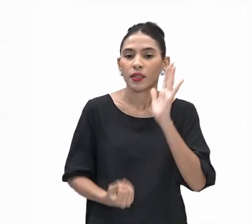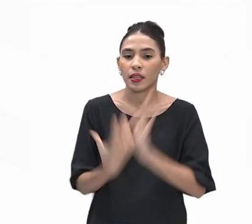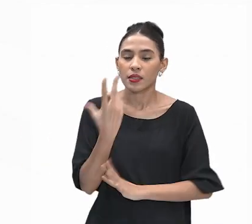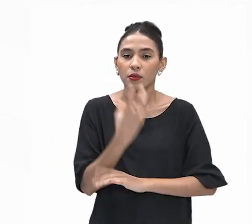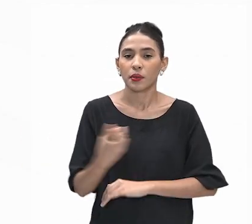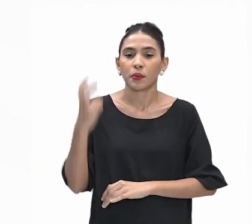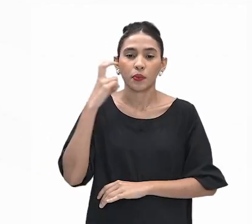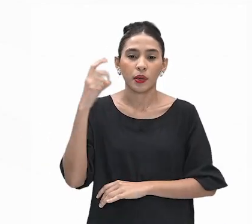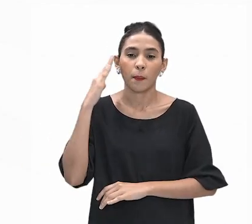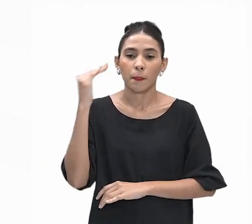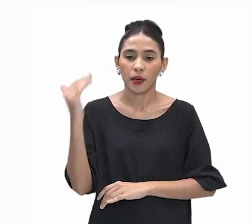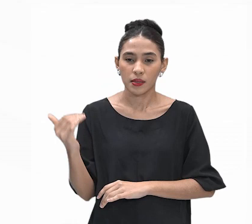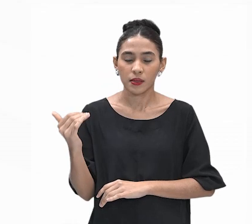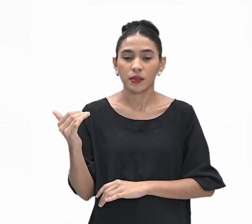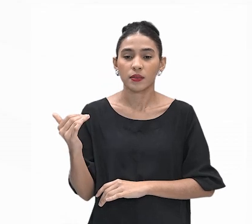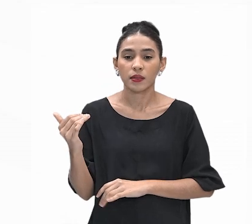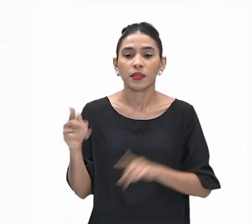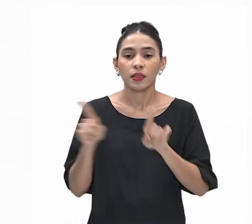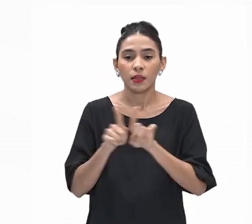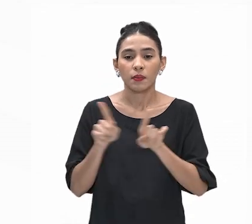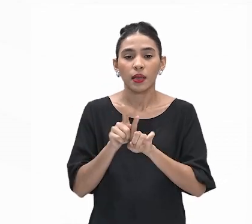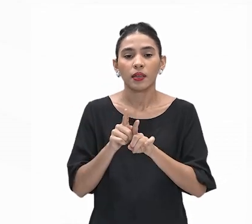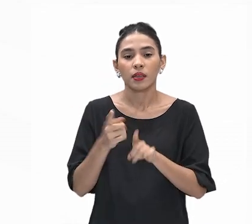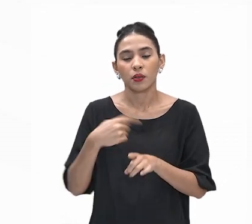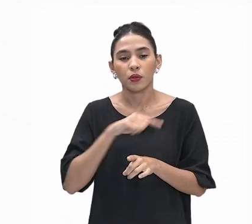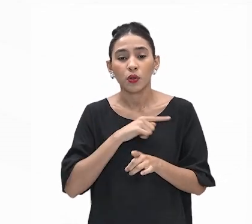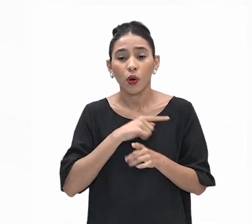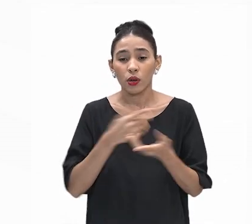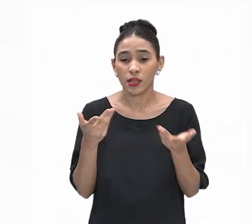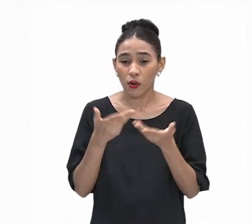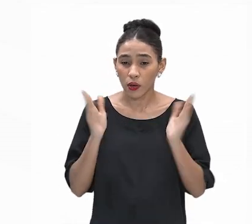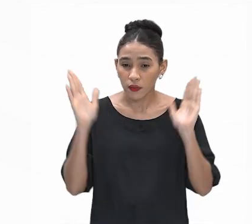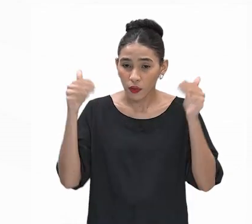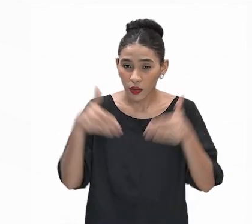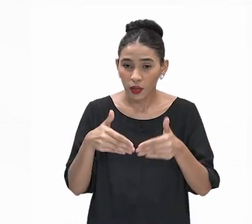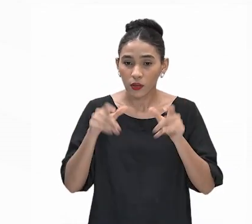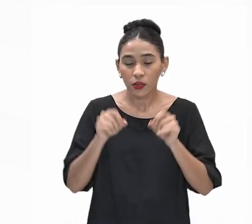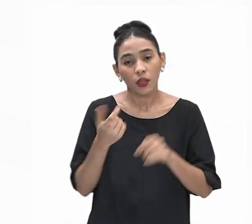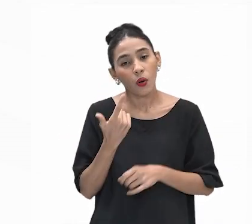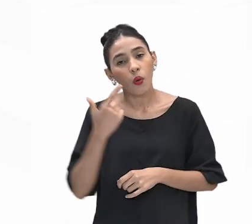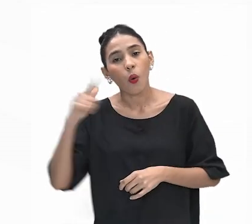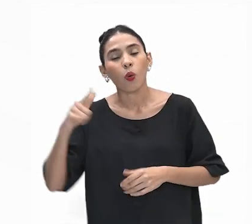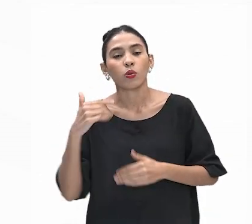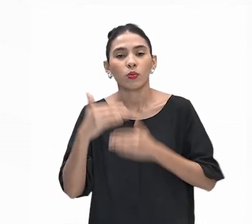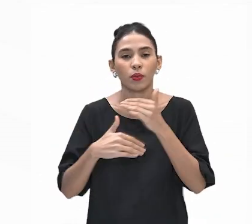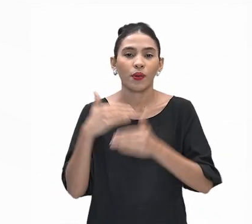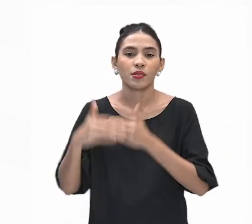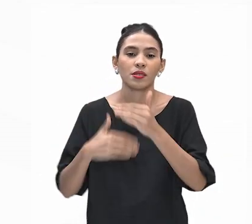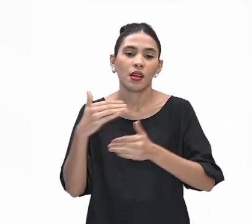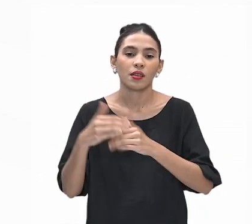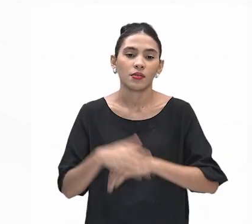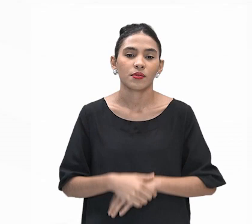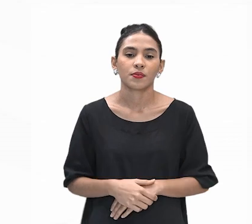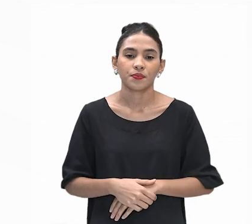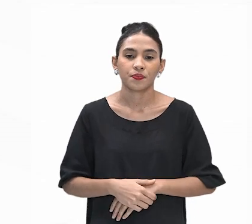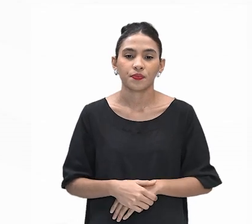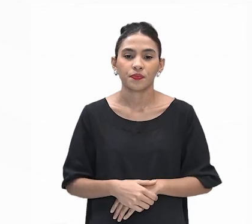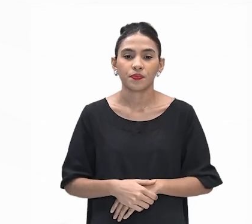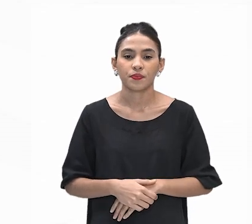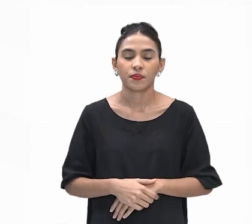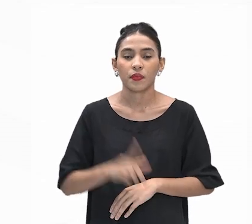cultura brasileira, aí nós já estamos adentrando em quê? Em um outro processo, que é justamente